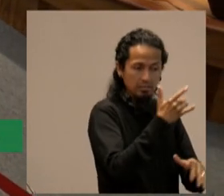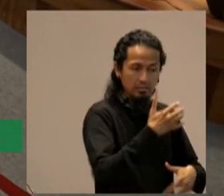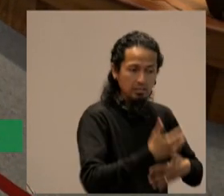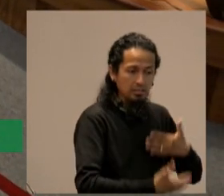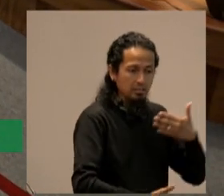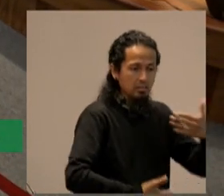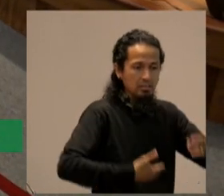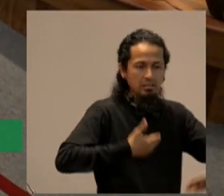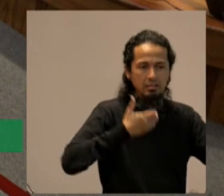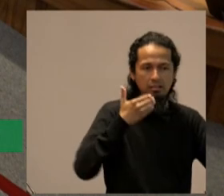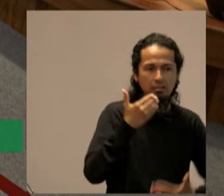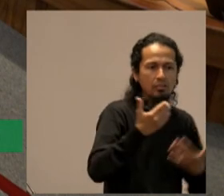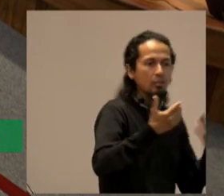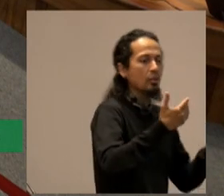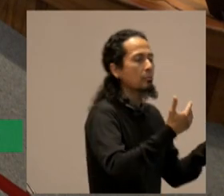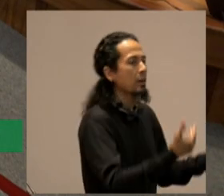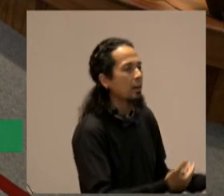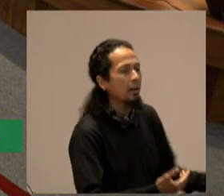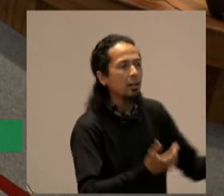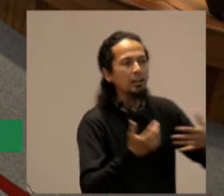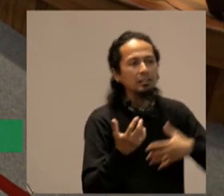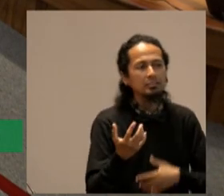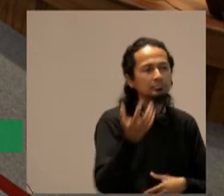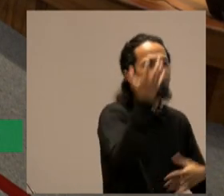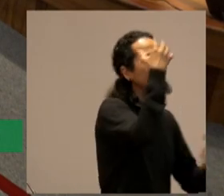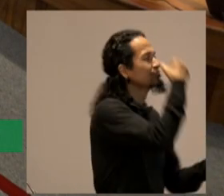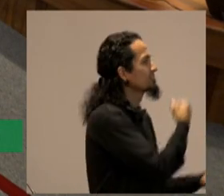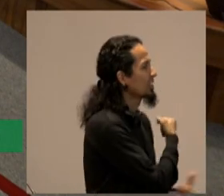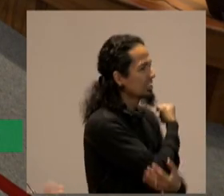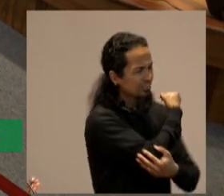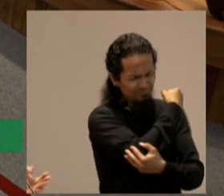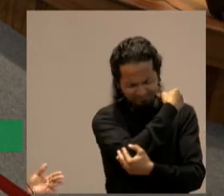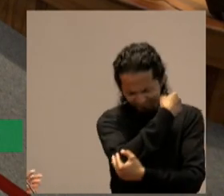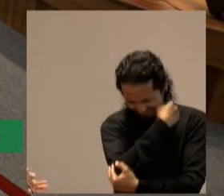ocidente. Ozu, Oba, Ia, Lá,